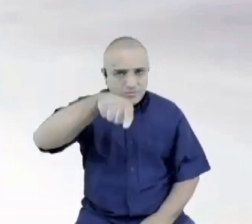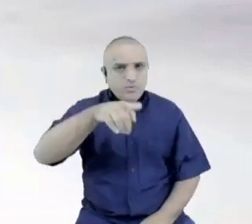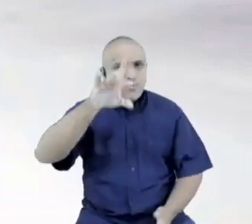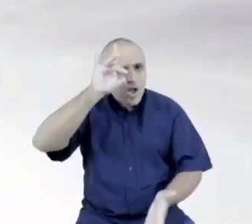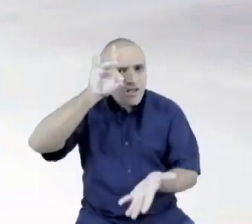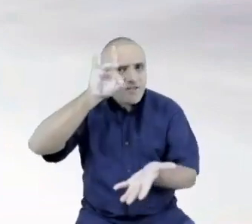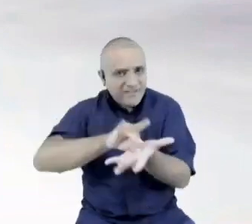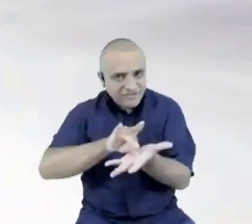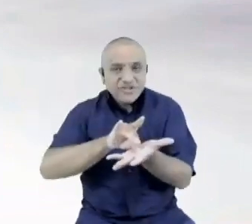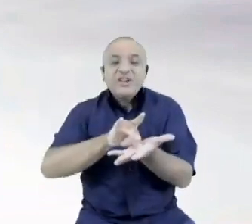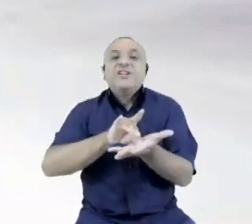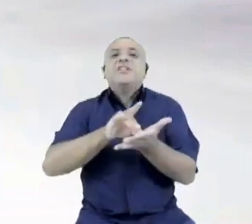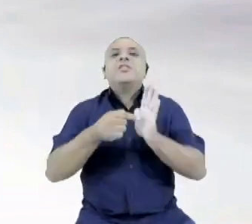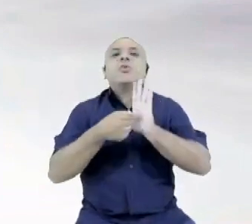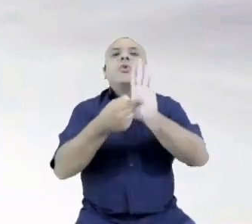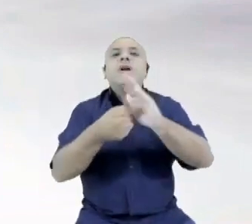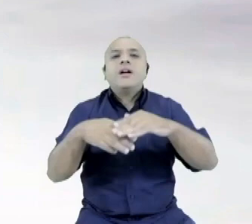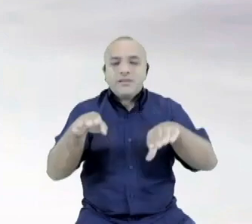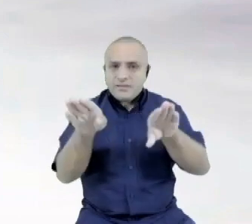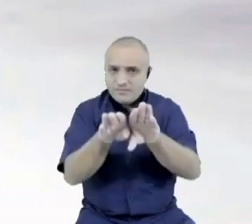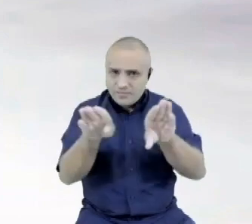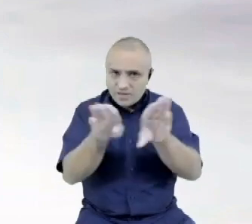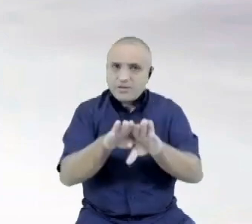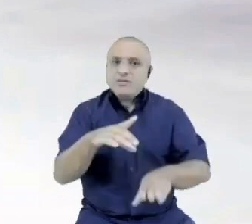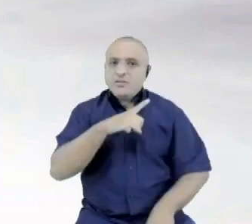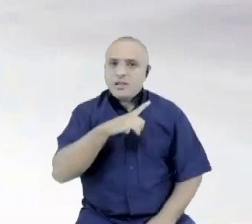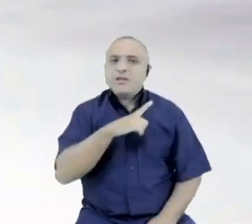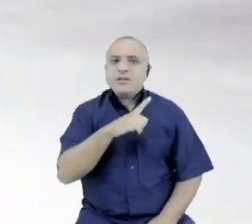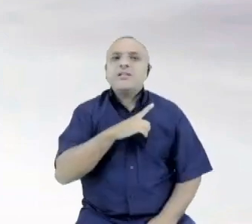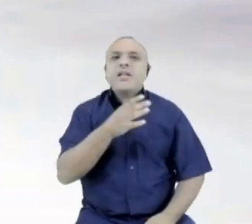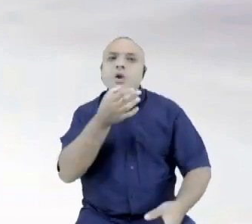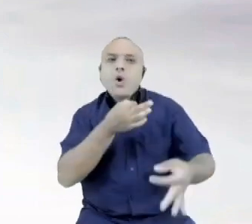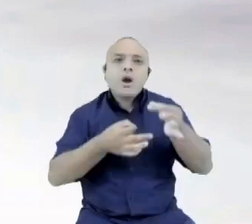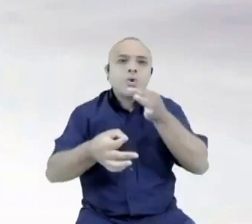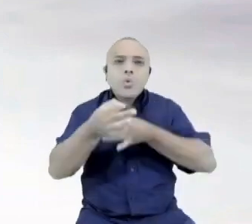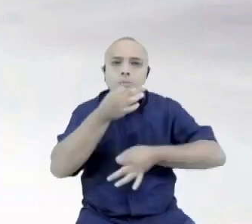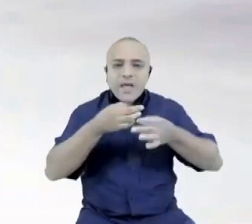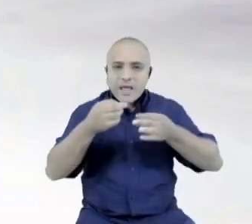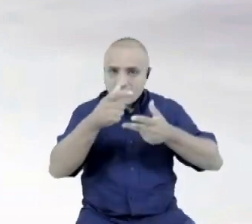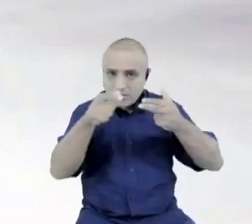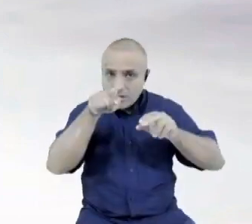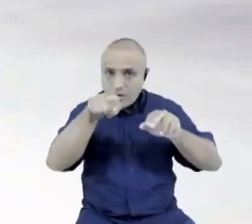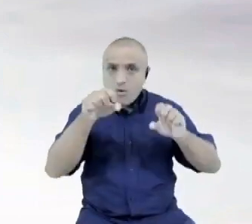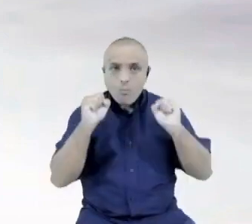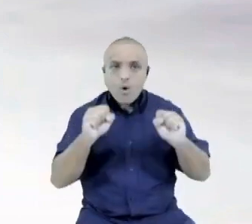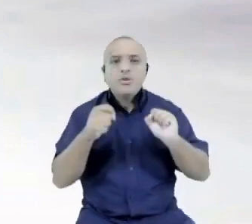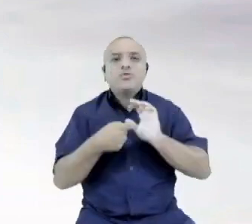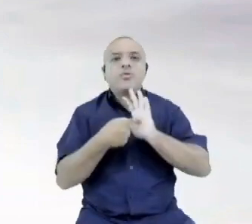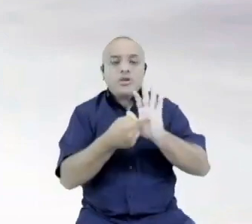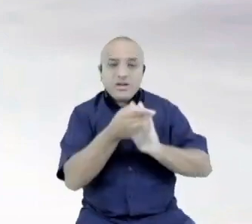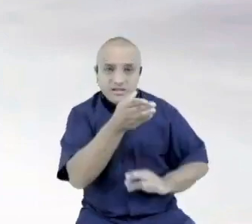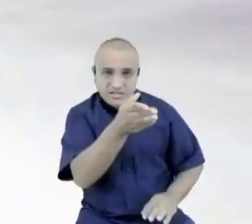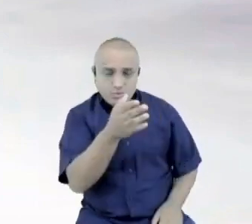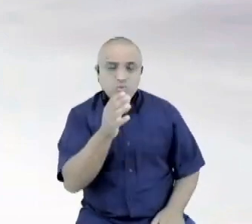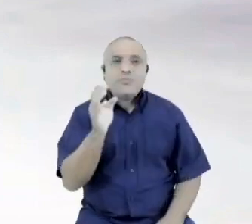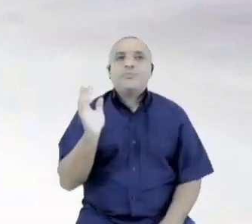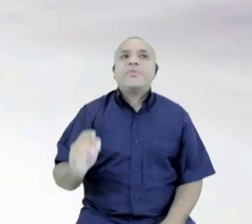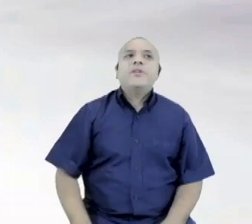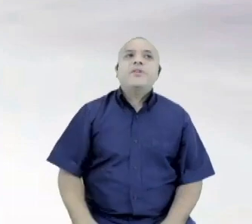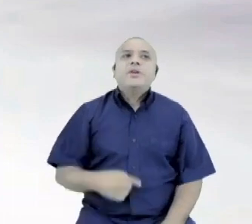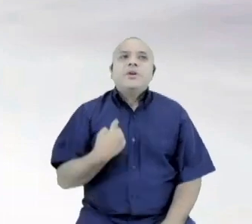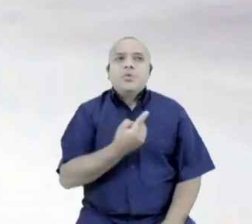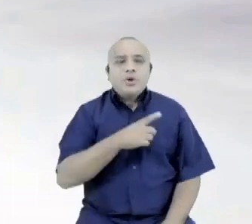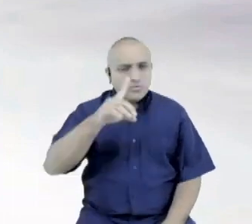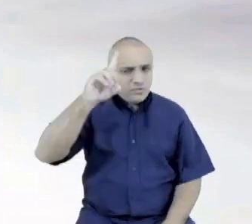efetiva e colocar, mas também eu tenho que ter argumentos para que eu possa colocar isso no nosso dia a